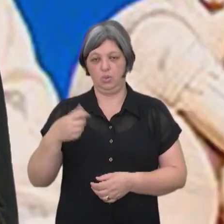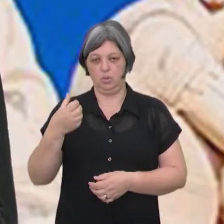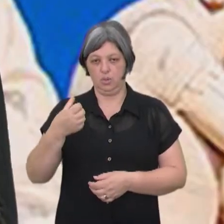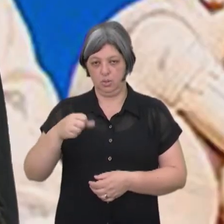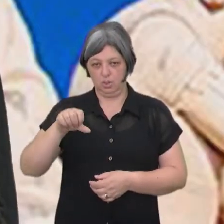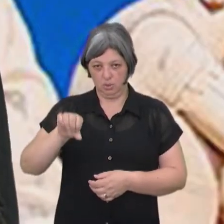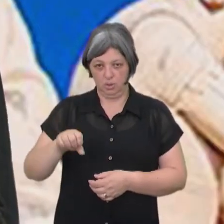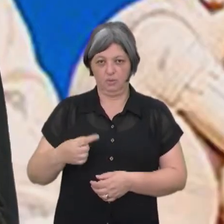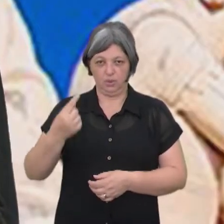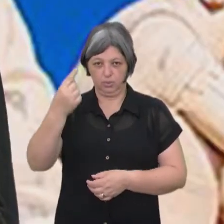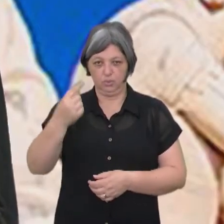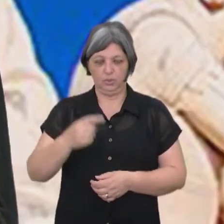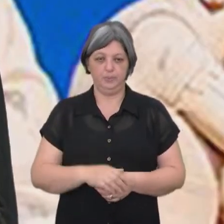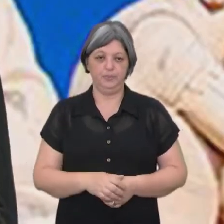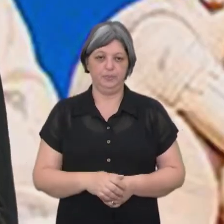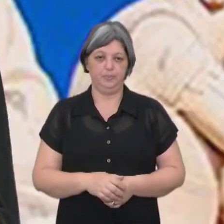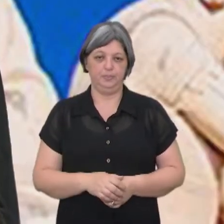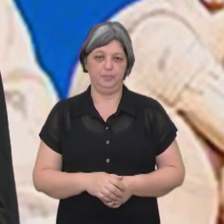altura.